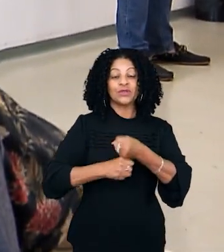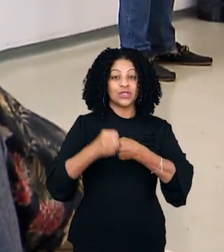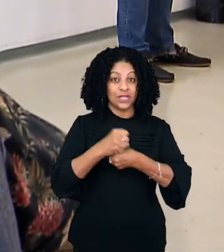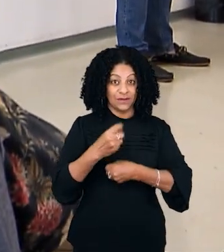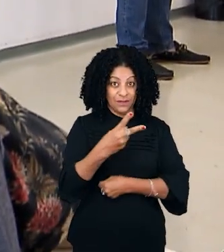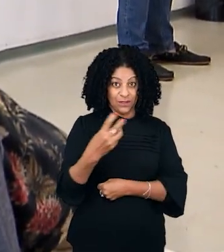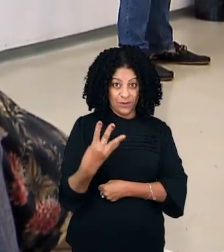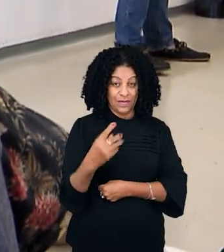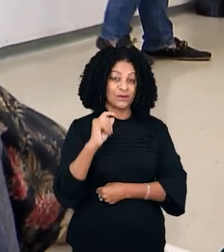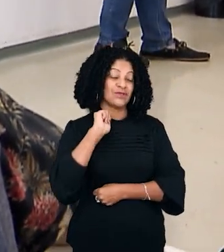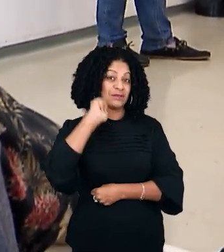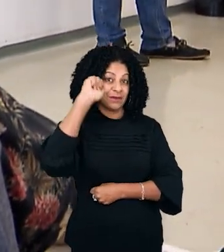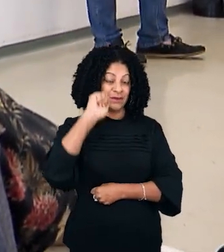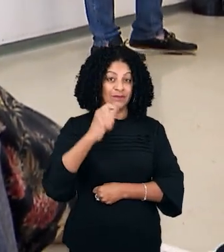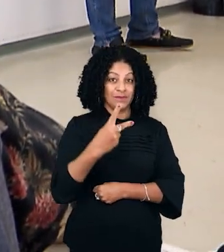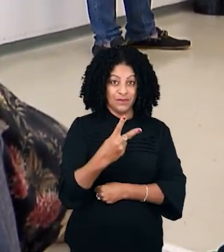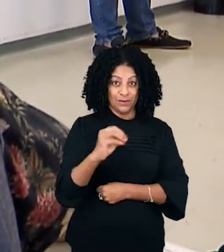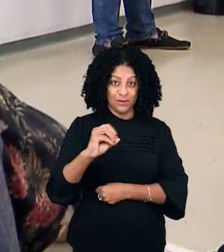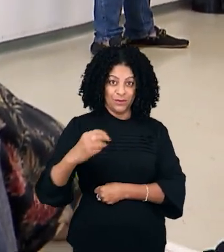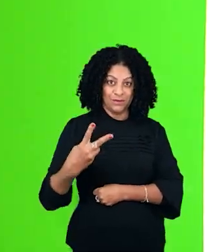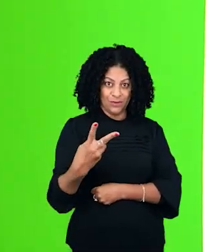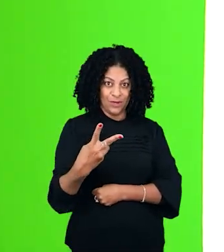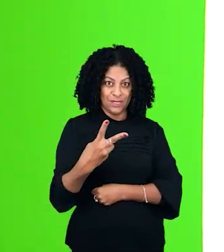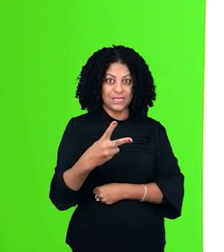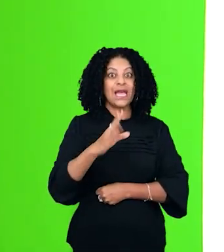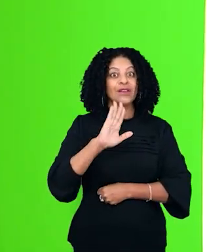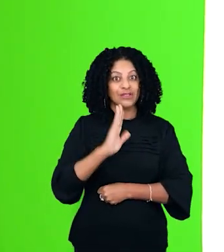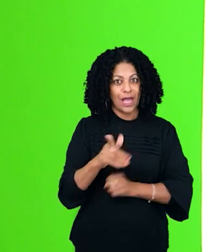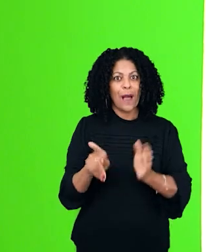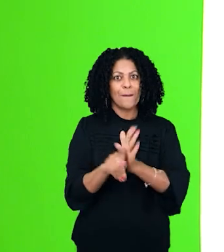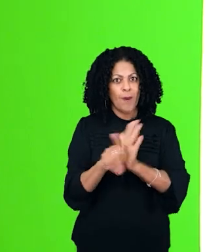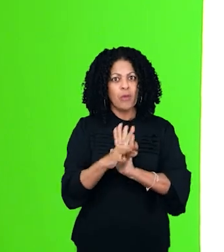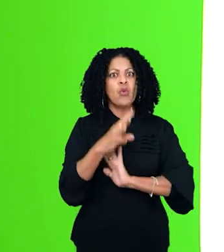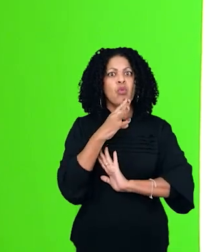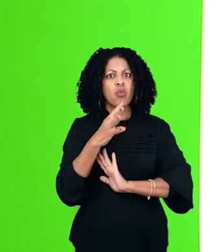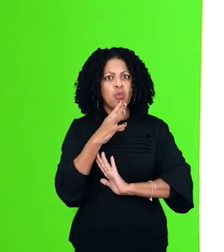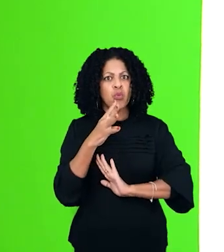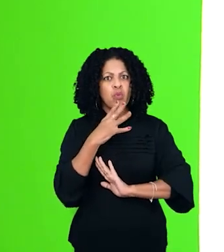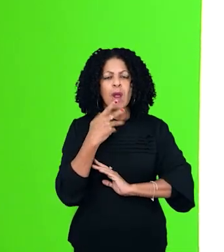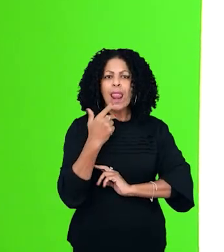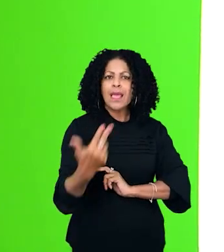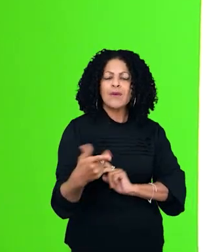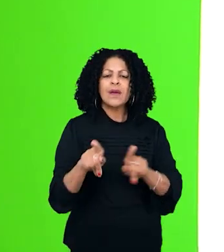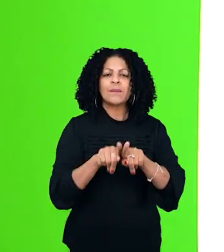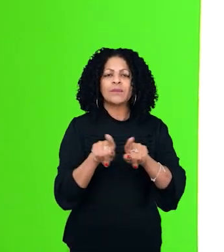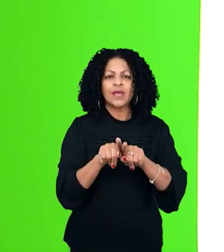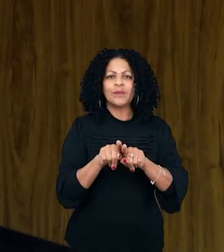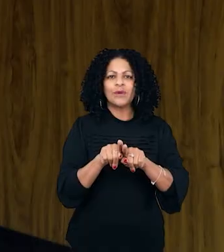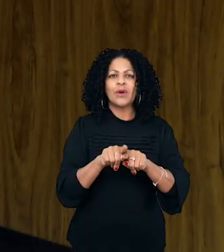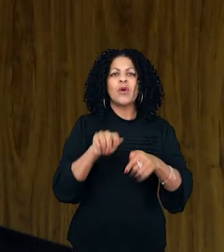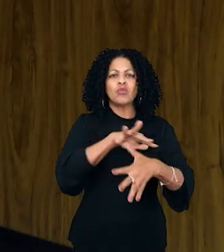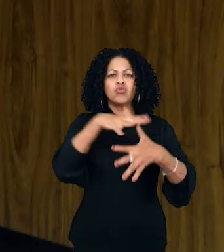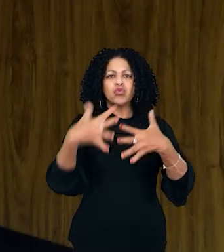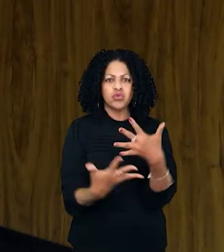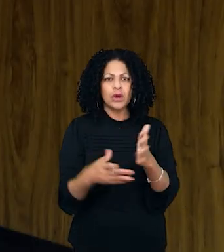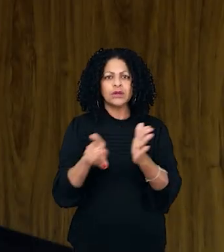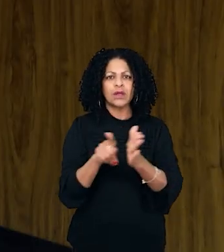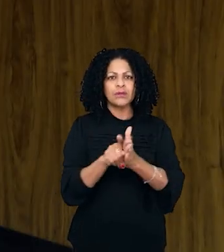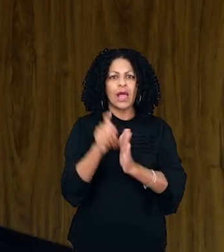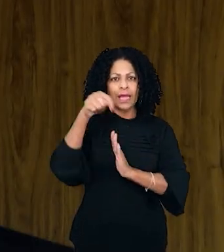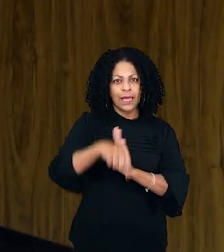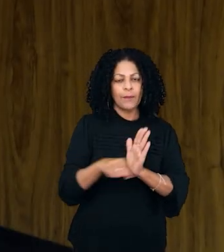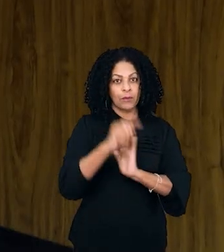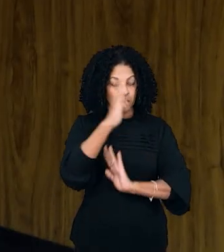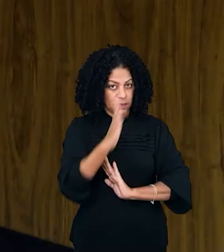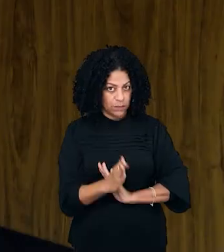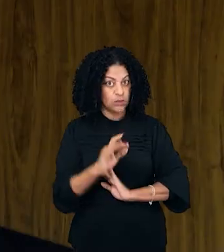10.436, de 24 de abril de 2002, reconheceu a língua brasileira de sinais como meio legal de comunicação